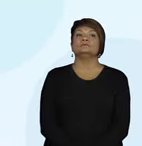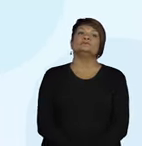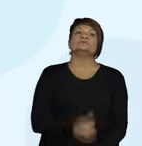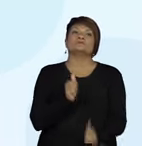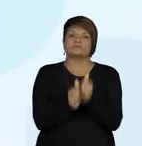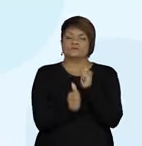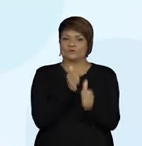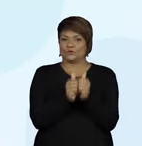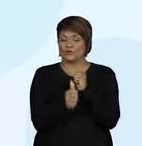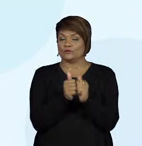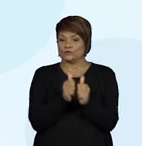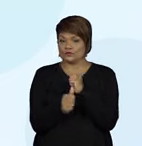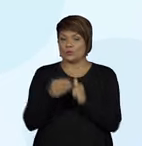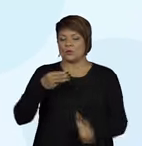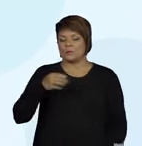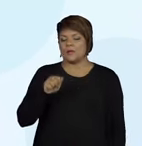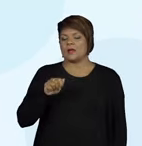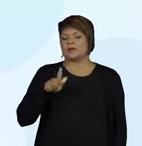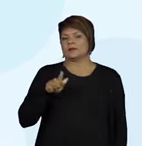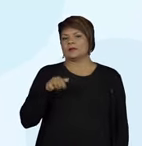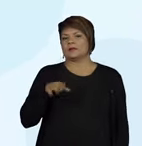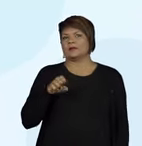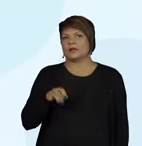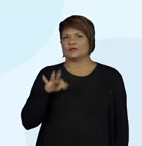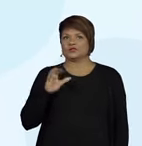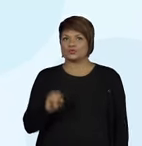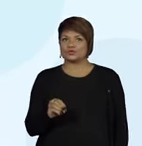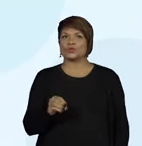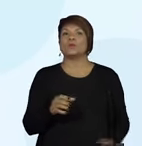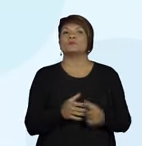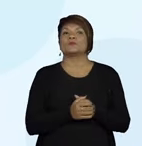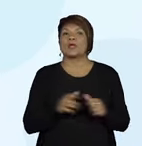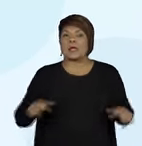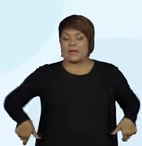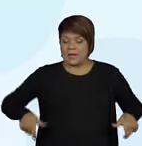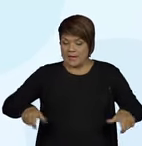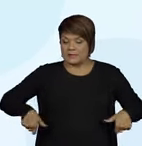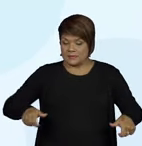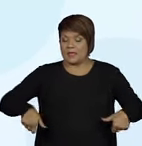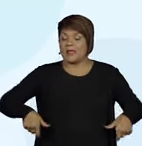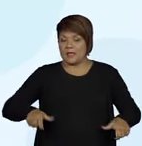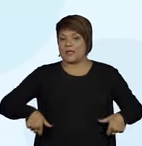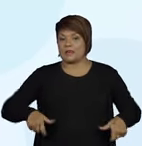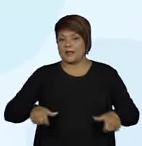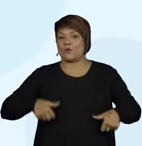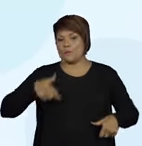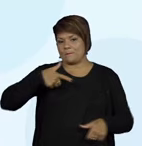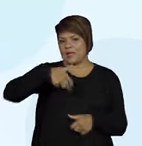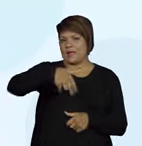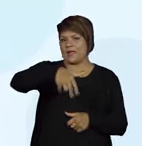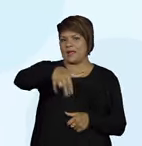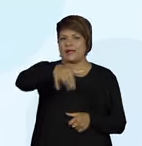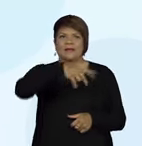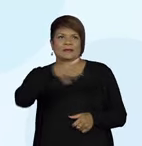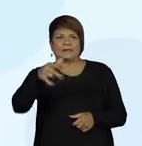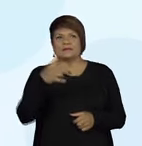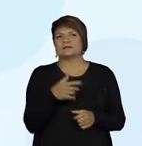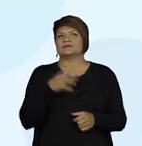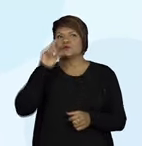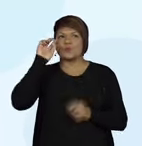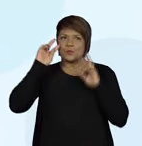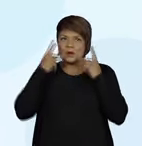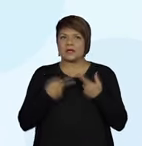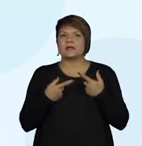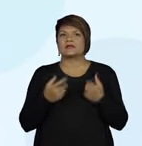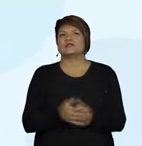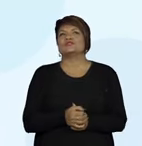Futebol magnético, cadeira com pernas humanas, canhão de batatas, mini gerador